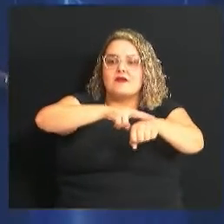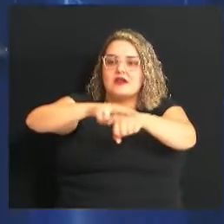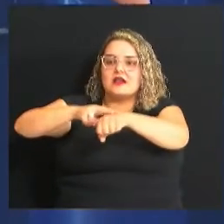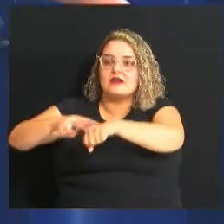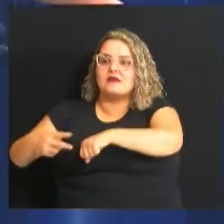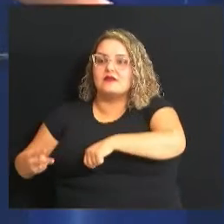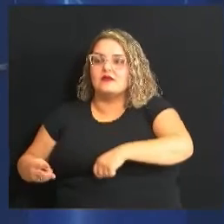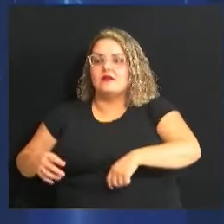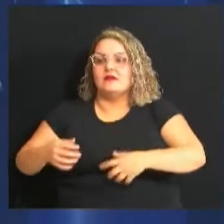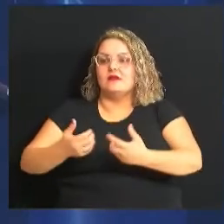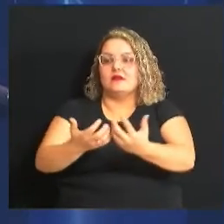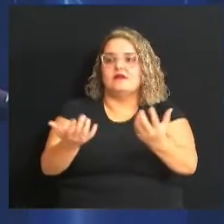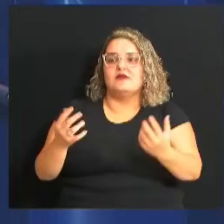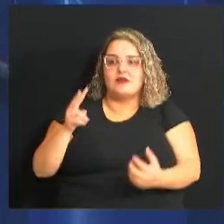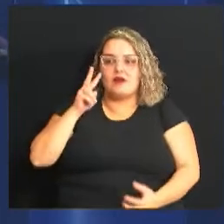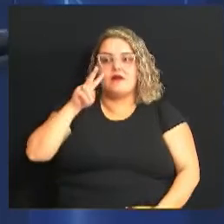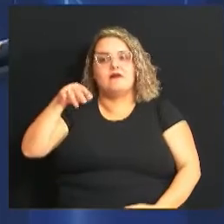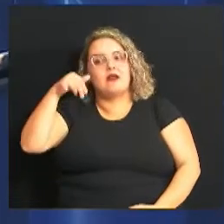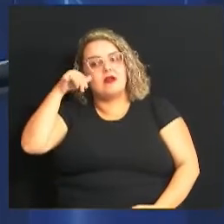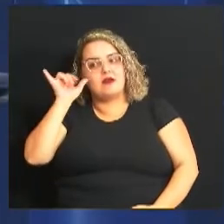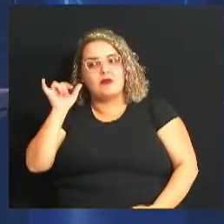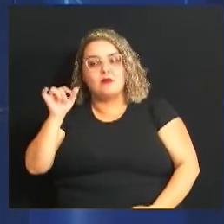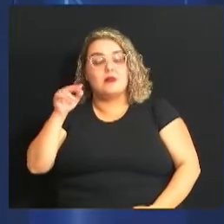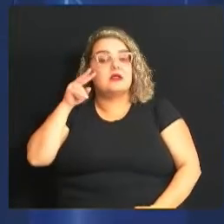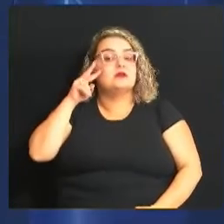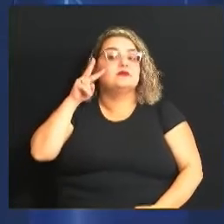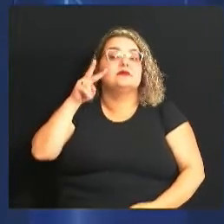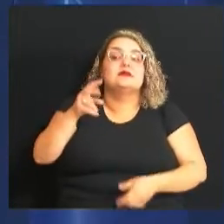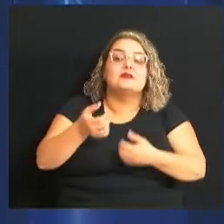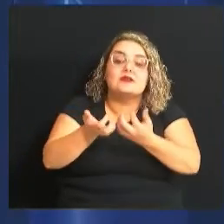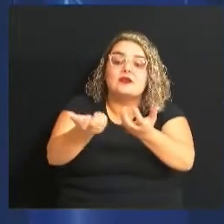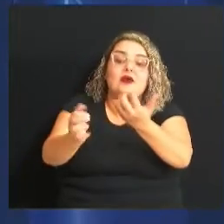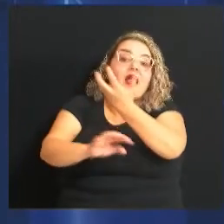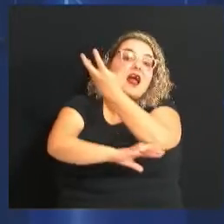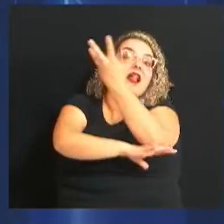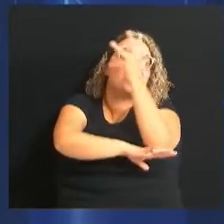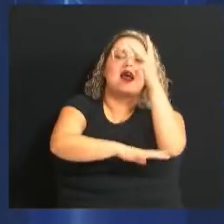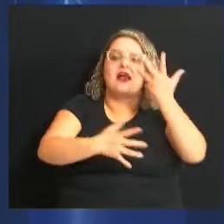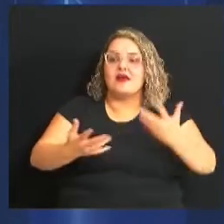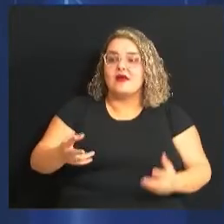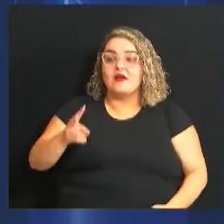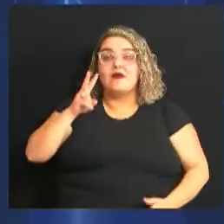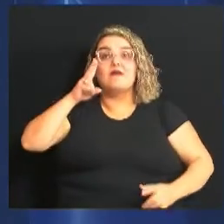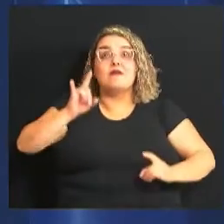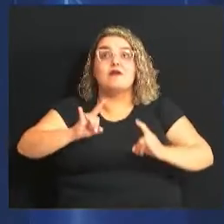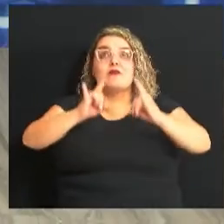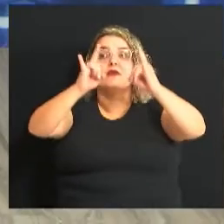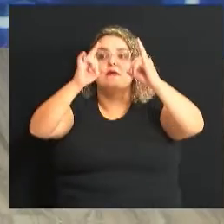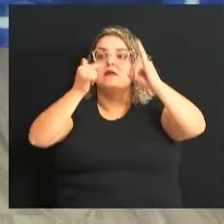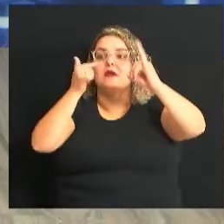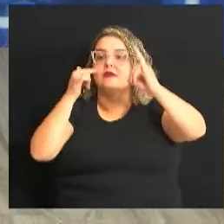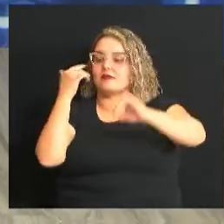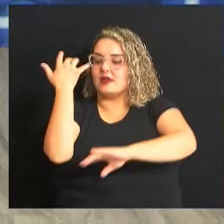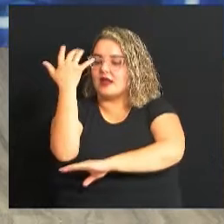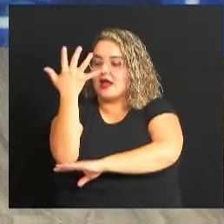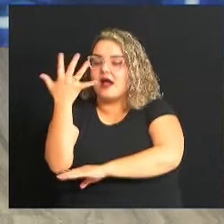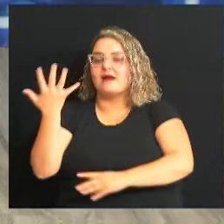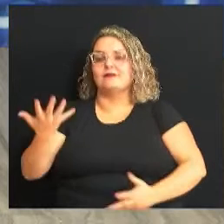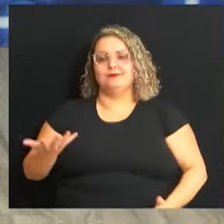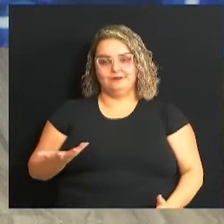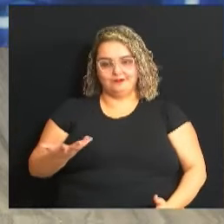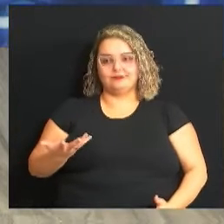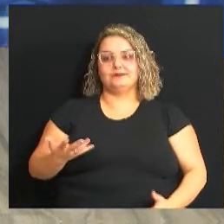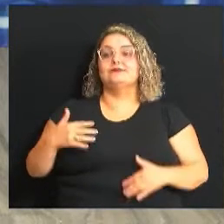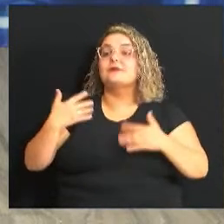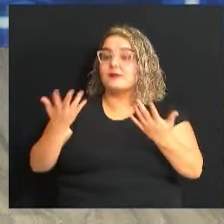pasto, a gente só olha a vaquinha, mas a gente não está olhando aquele verde, né? A gente olha o prédio, mas a gente não olha a árvore. E nesse ponto,